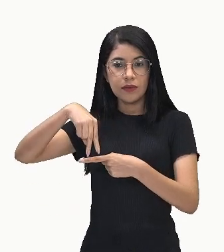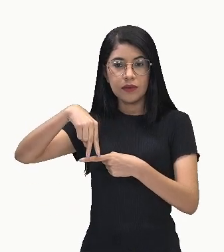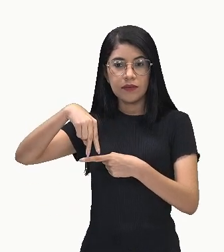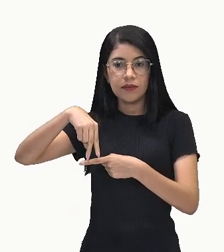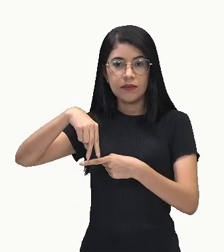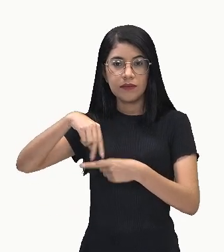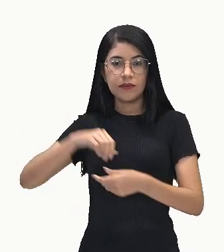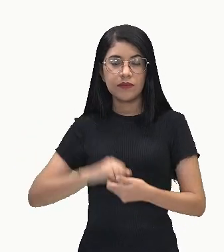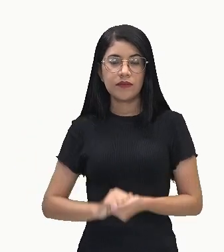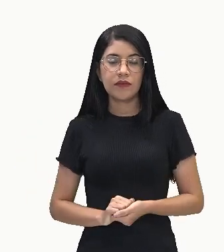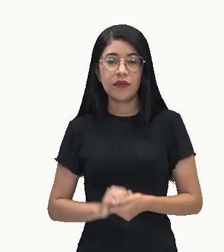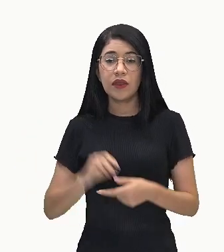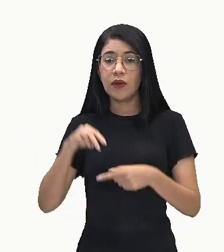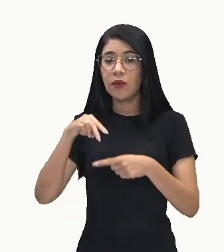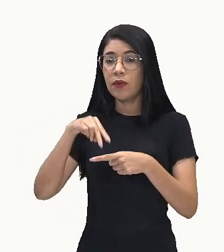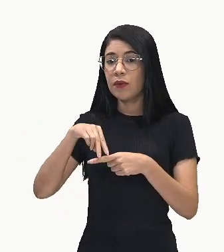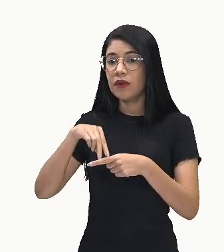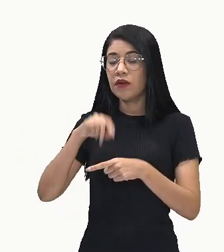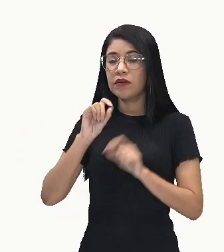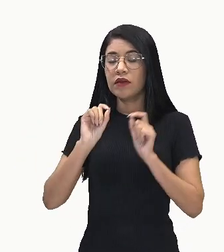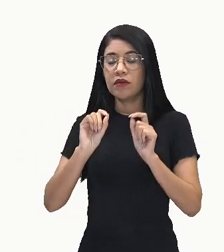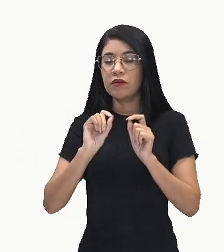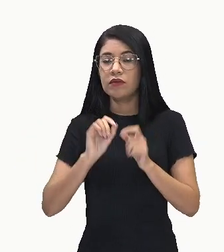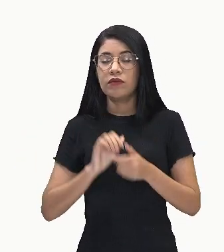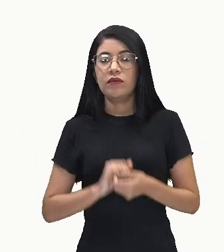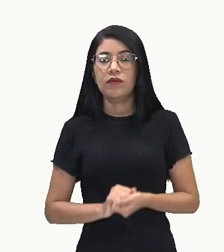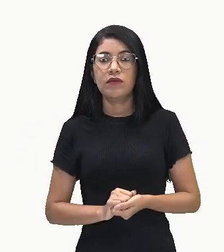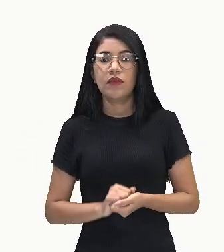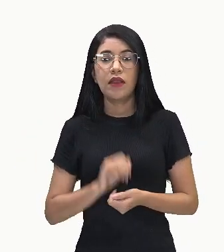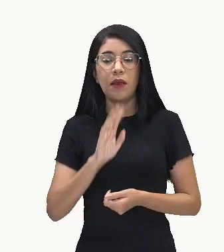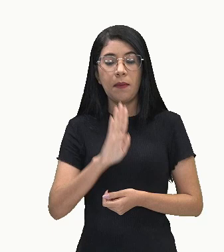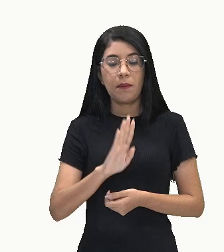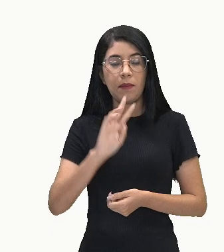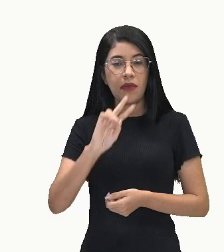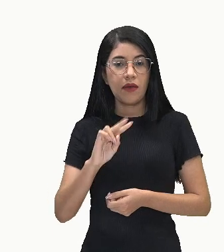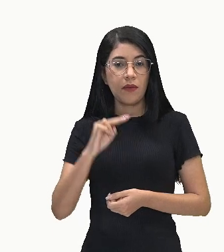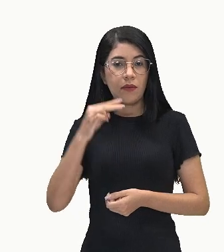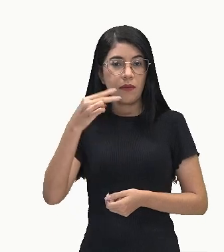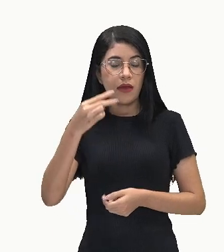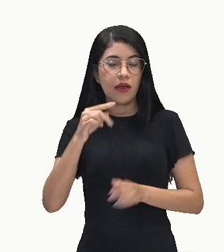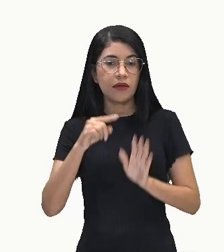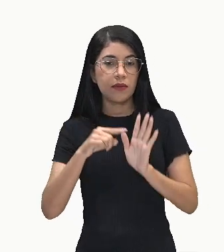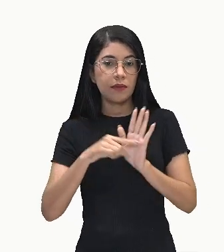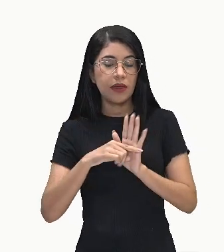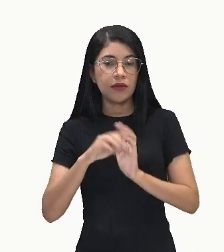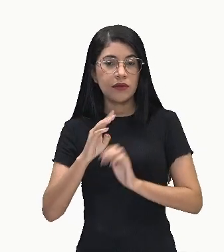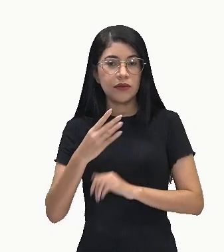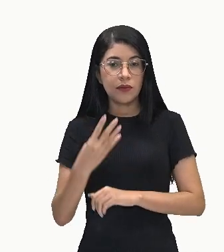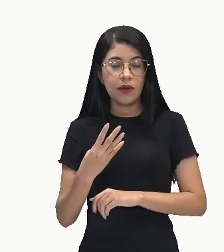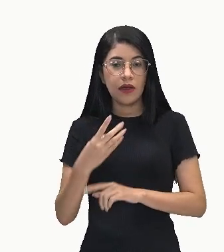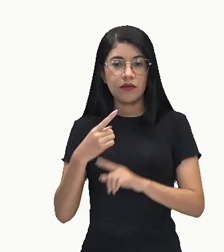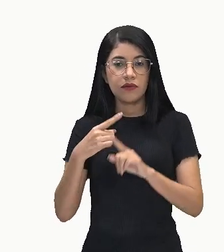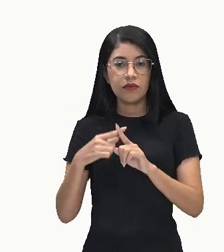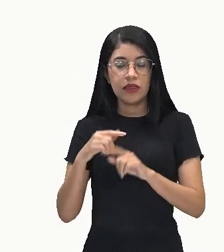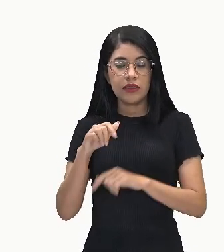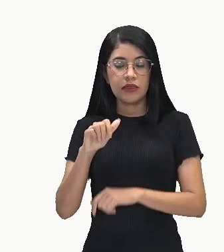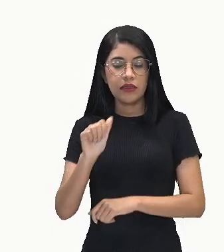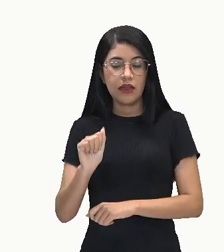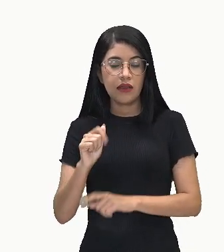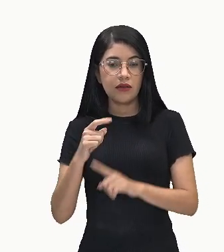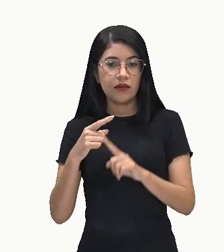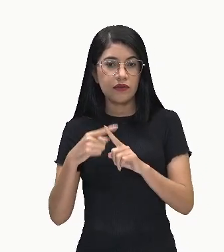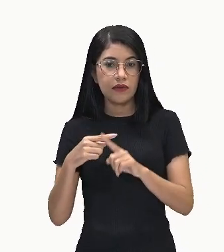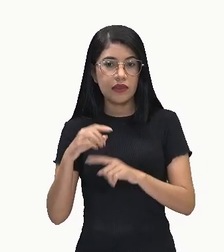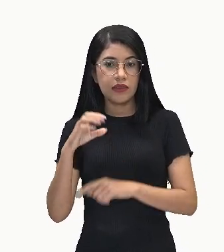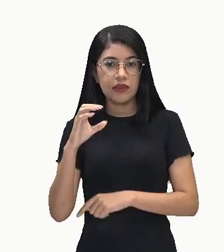Quem é delta? Delta é b ao quadrado menos 4 que multiplica A,